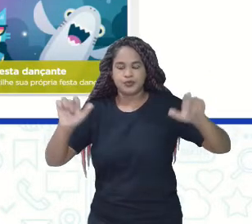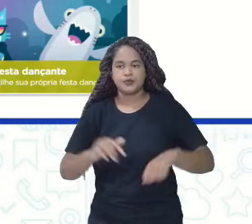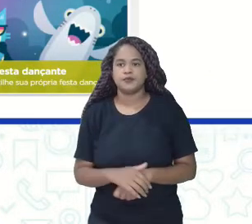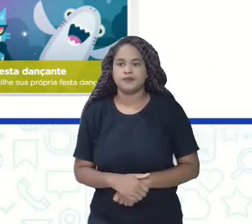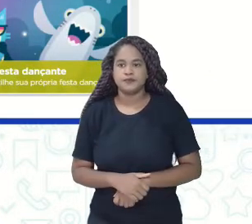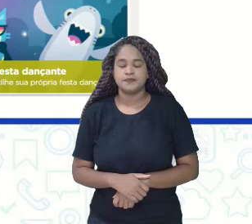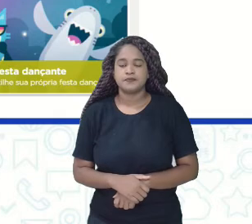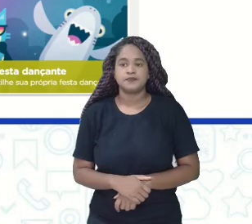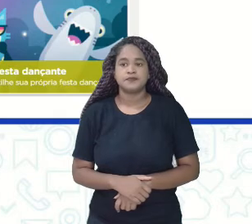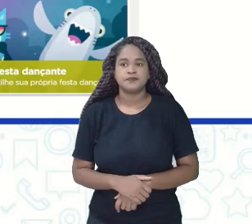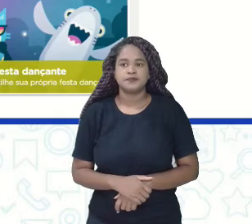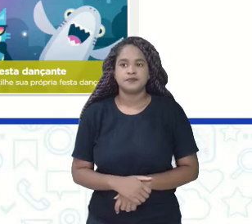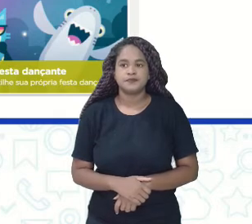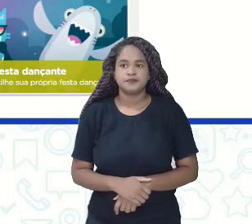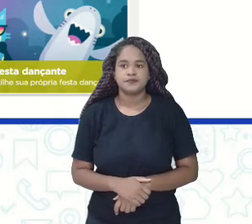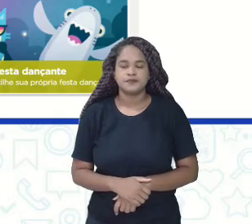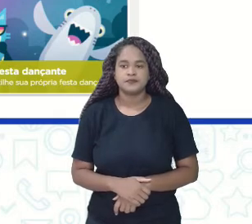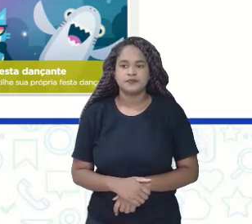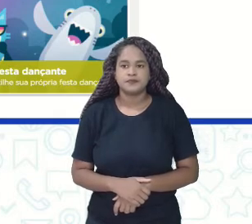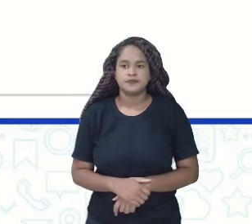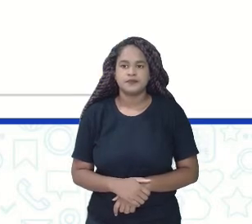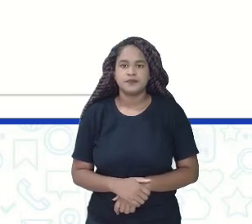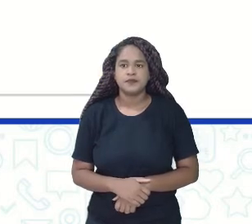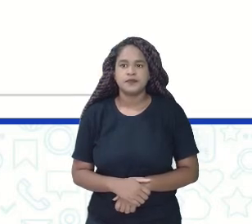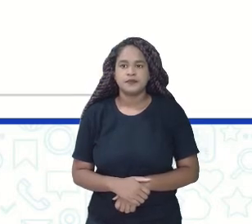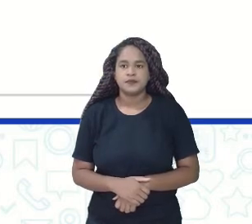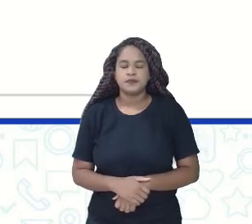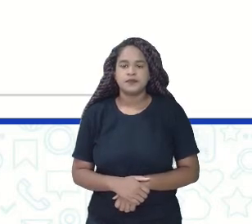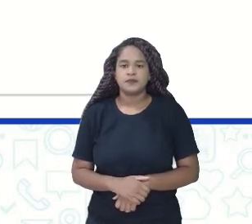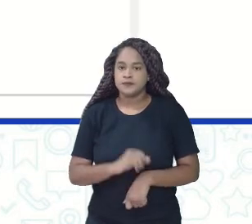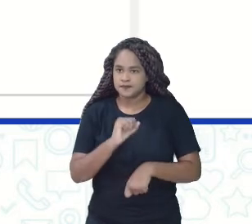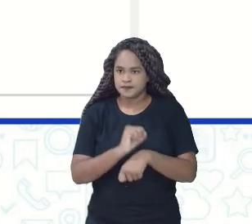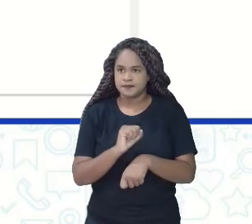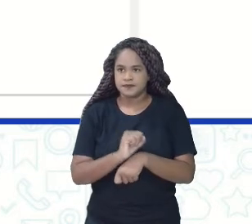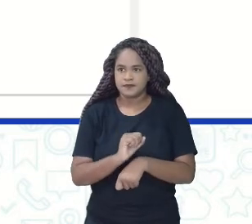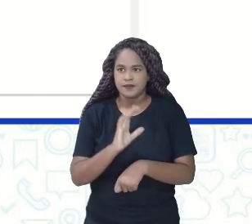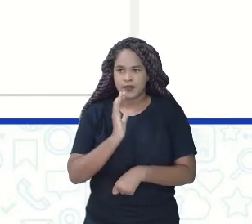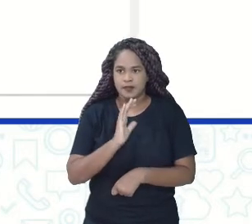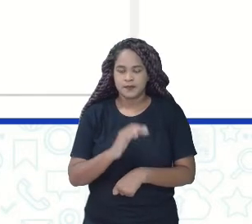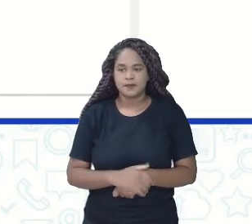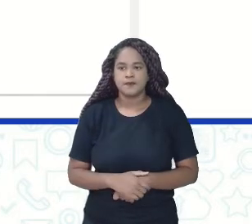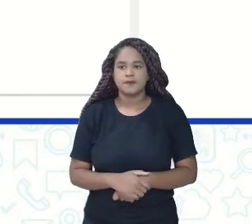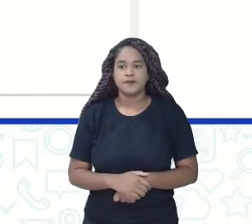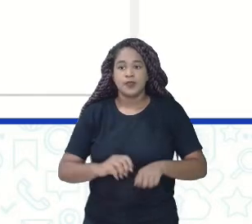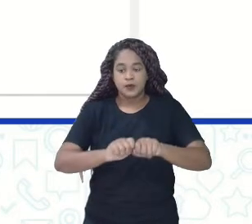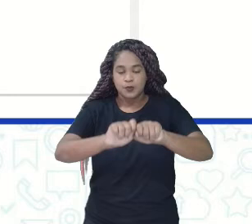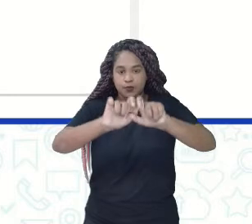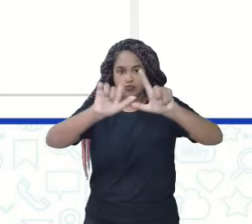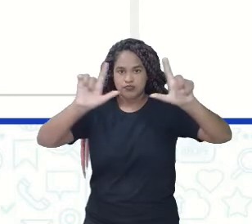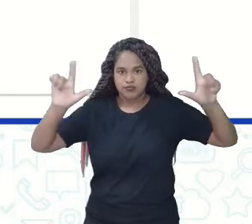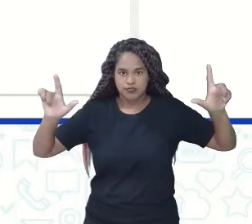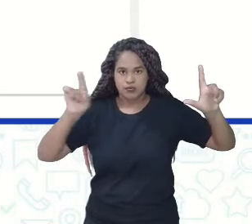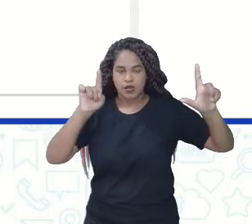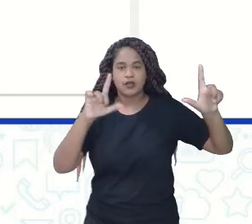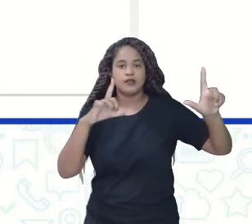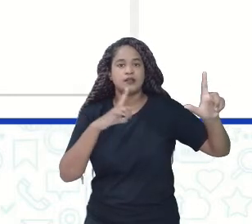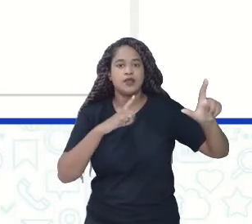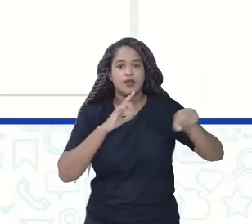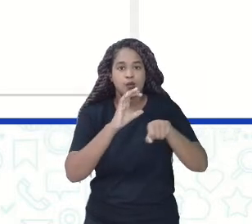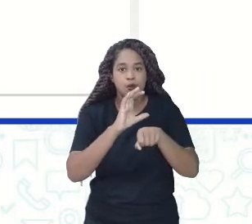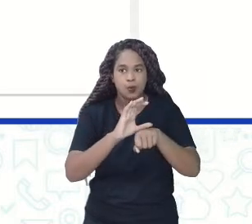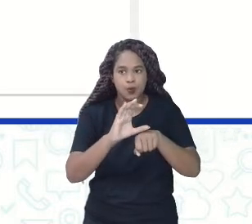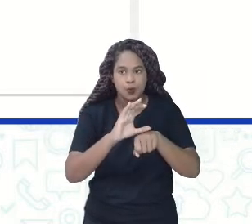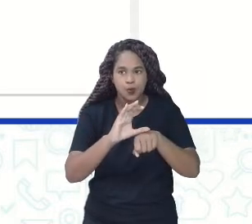ó. Depois que você clica ali em alunos, deixa carregar aqui um pouquinho, tá? você vai acessar a parte de curso